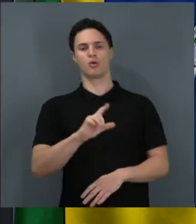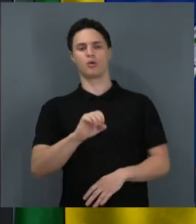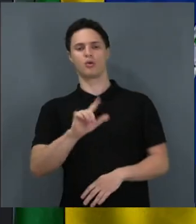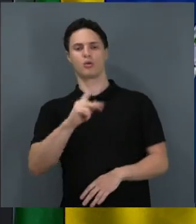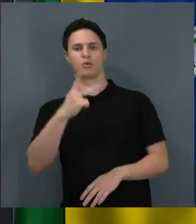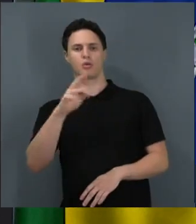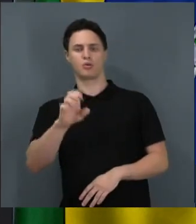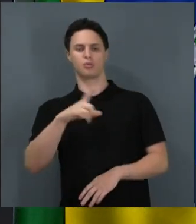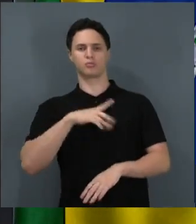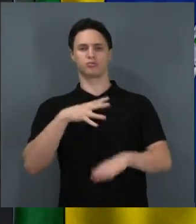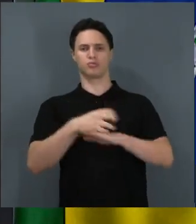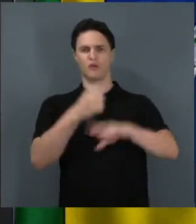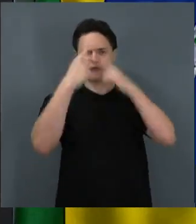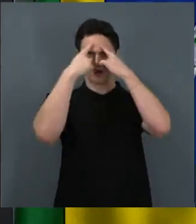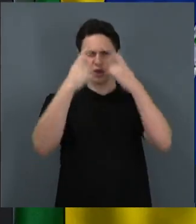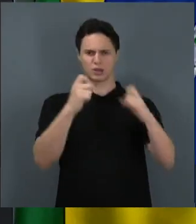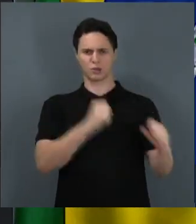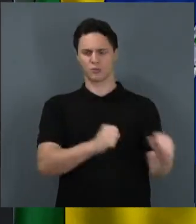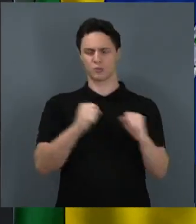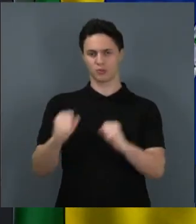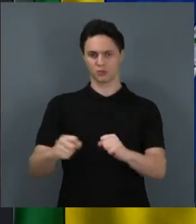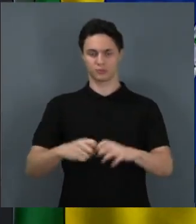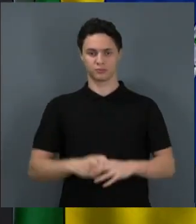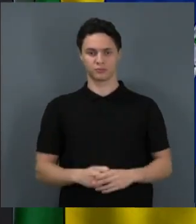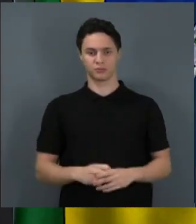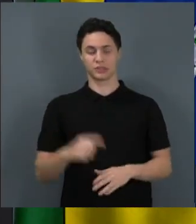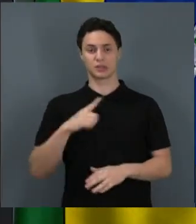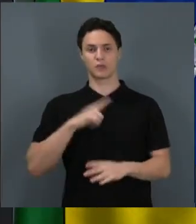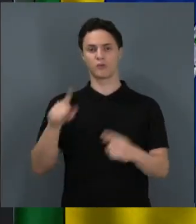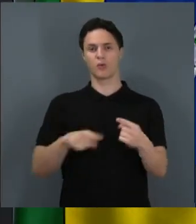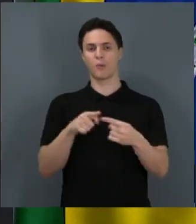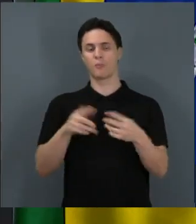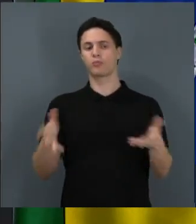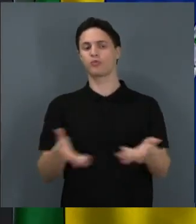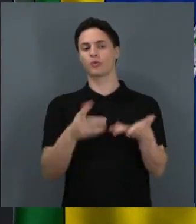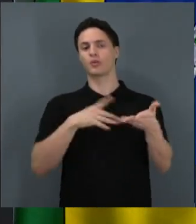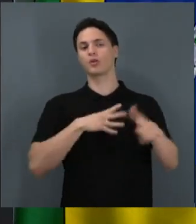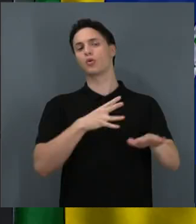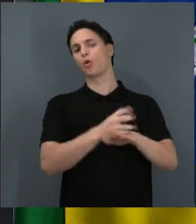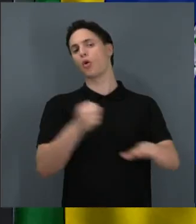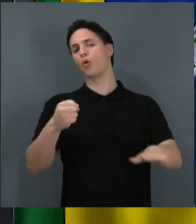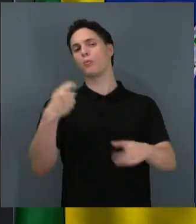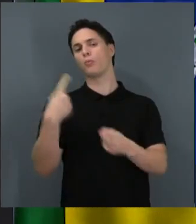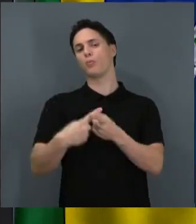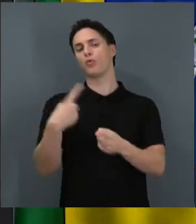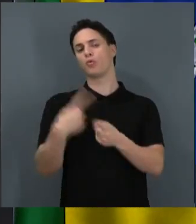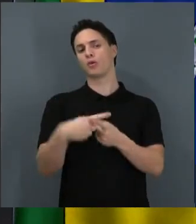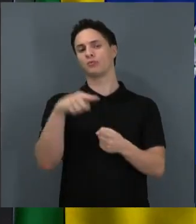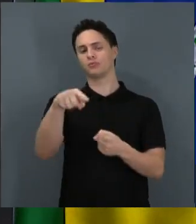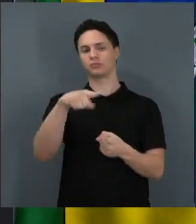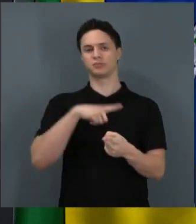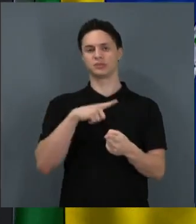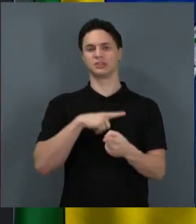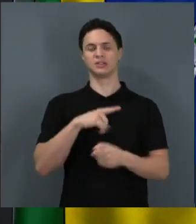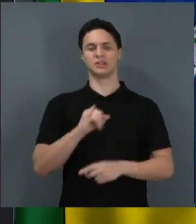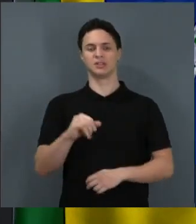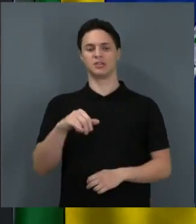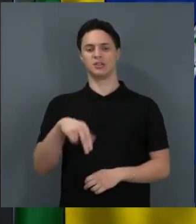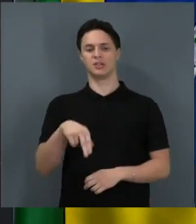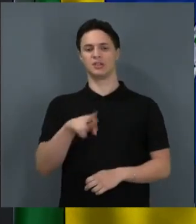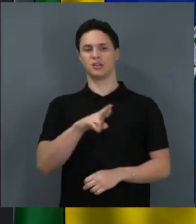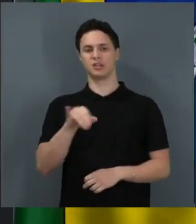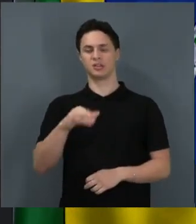supressão violenta do poder, e a motivação desse golpe de Estado é a resignação com o